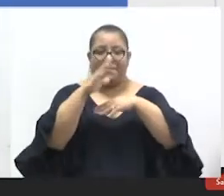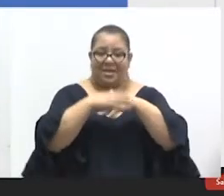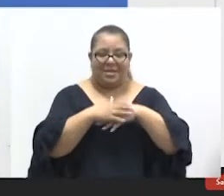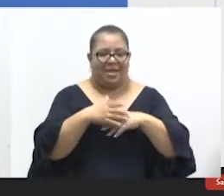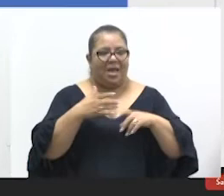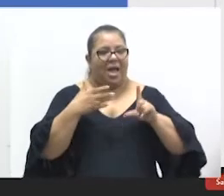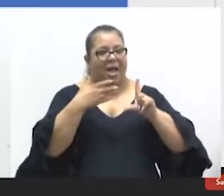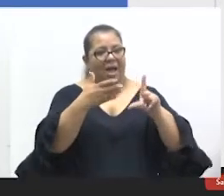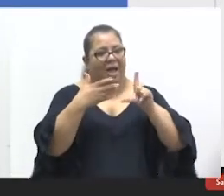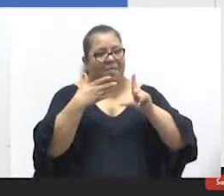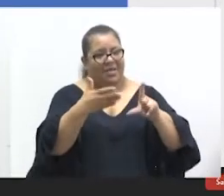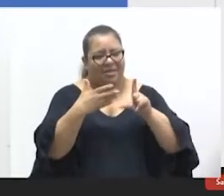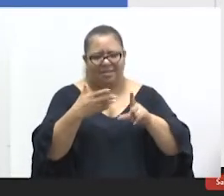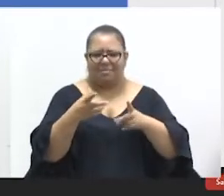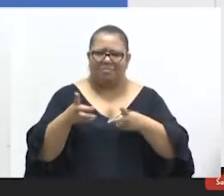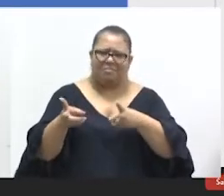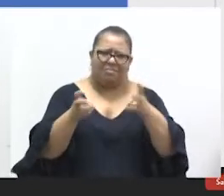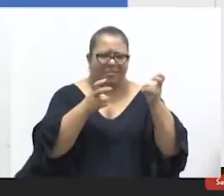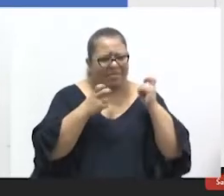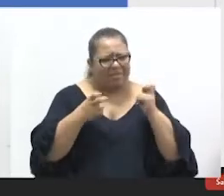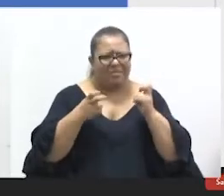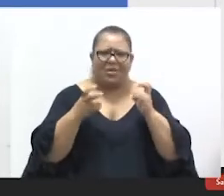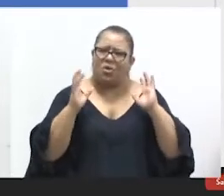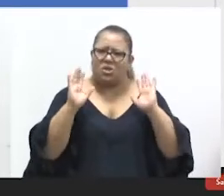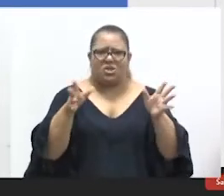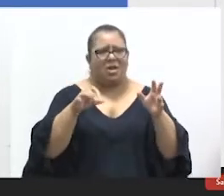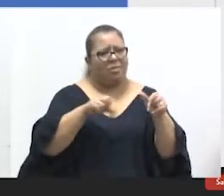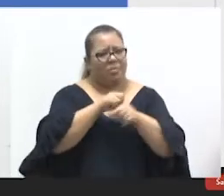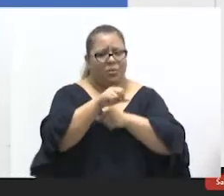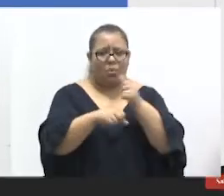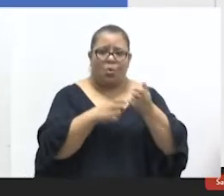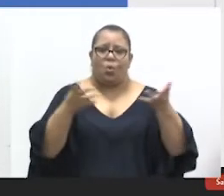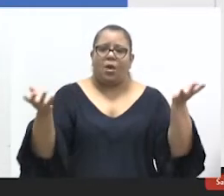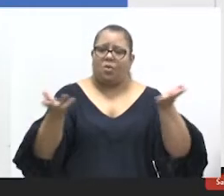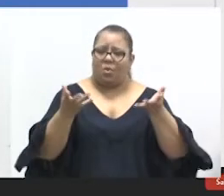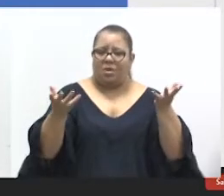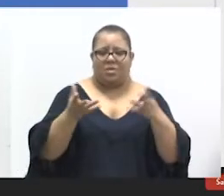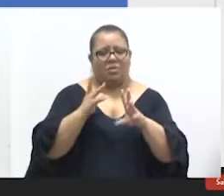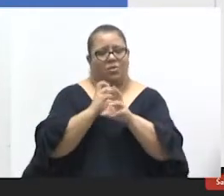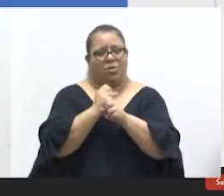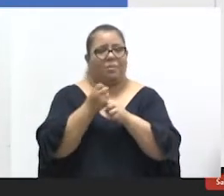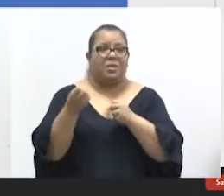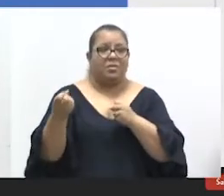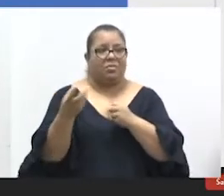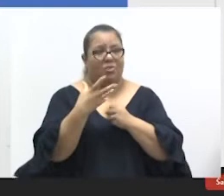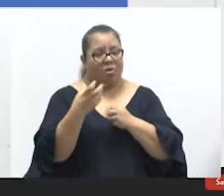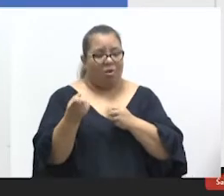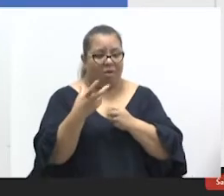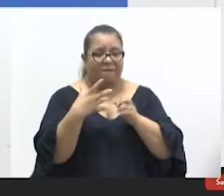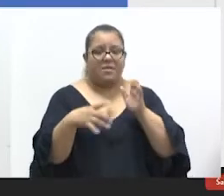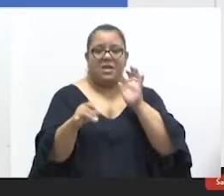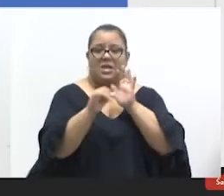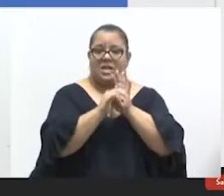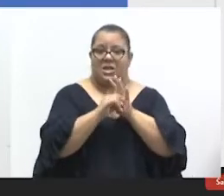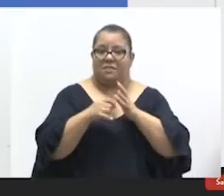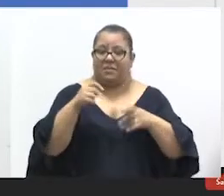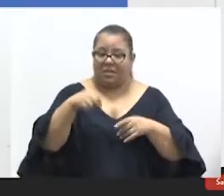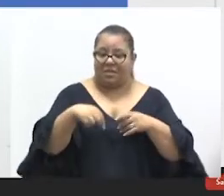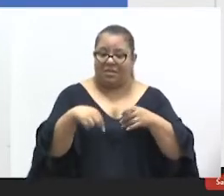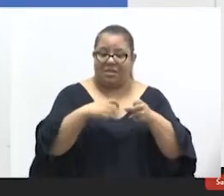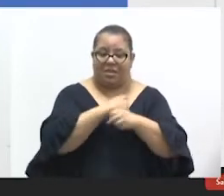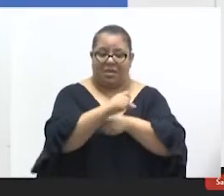e aí ontem a gente percebeu que já mudou. Tanto em relação ao número de casos novos, número de novos diagnósticos para esse ano, quanto